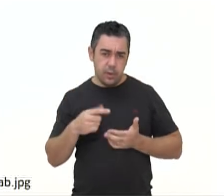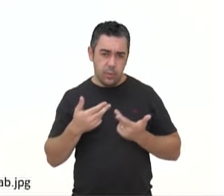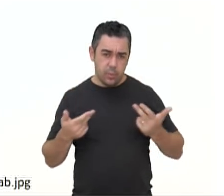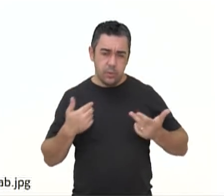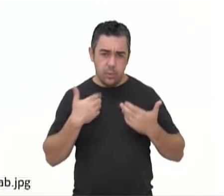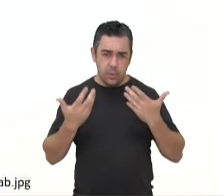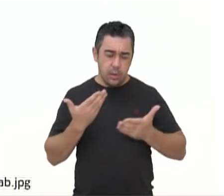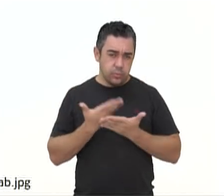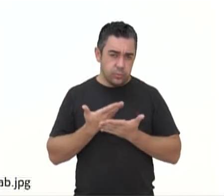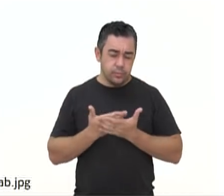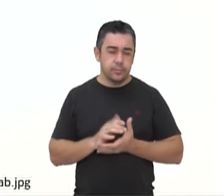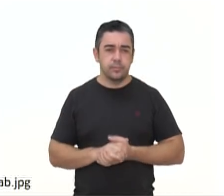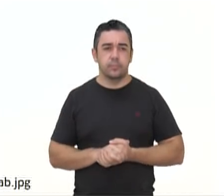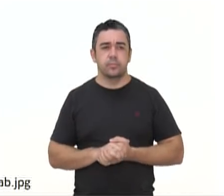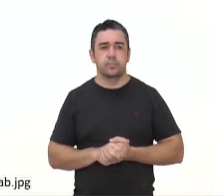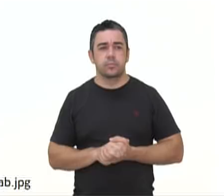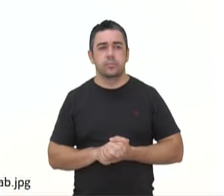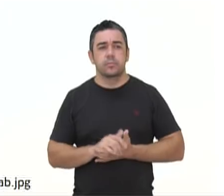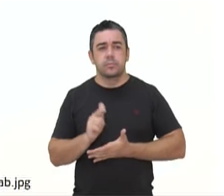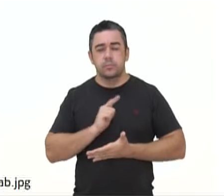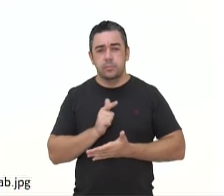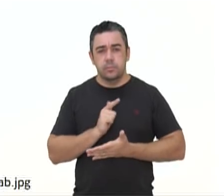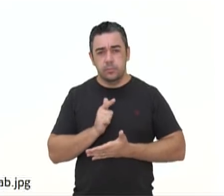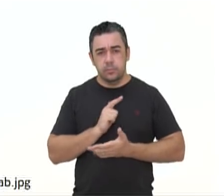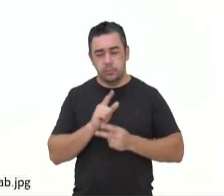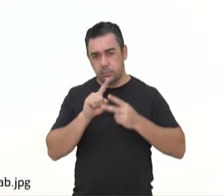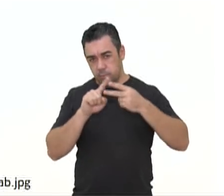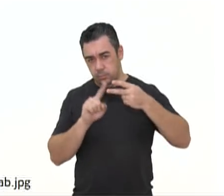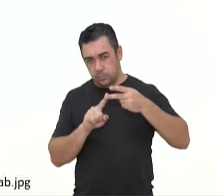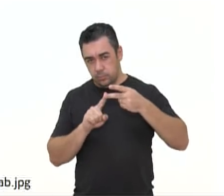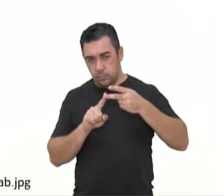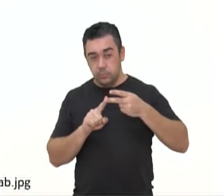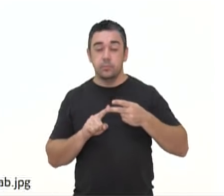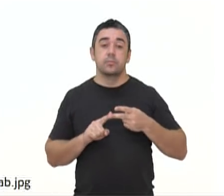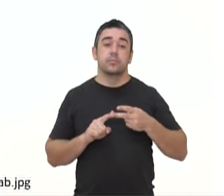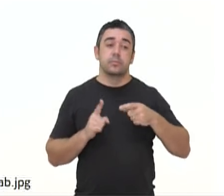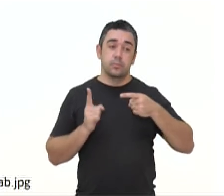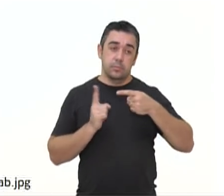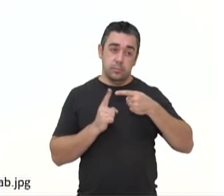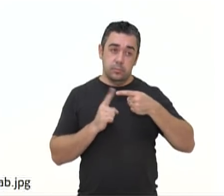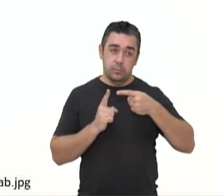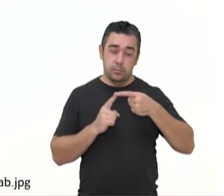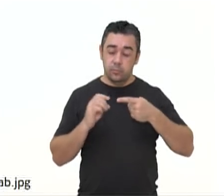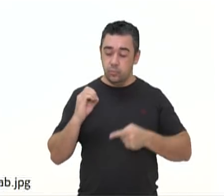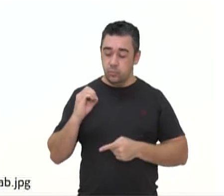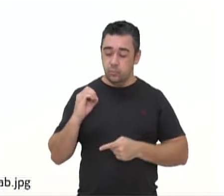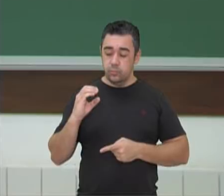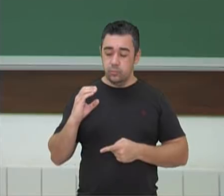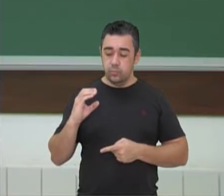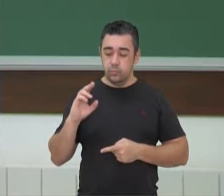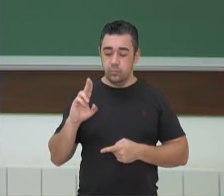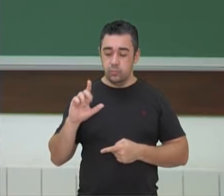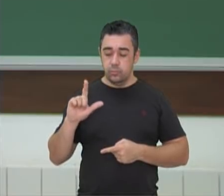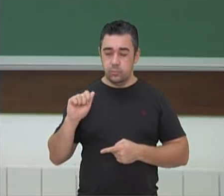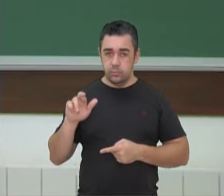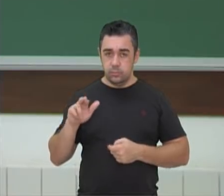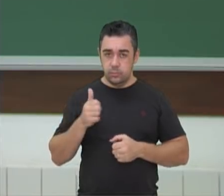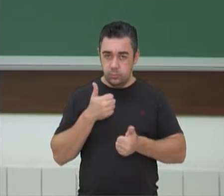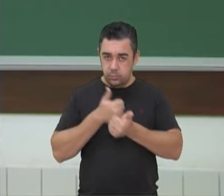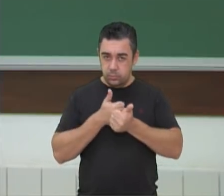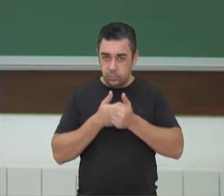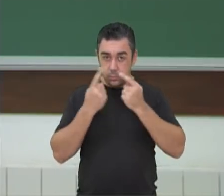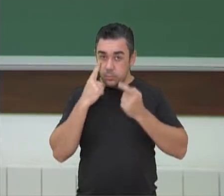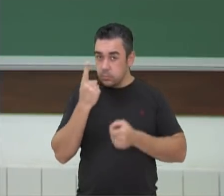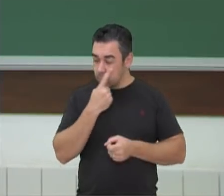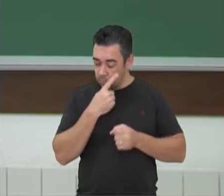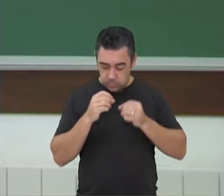que eu quero conhecer. Então, eu trago para vocês as duas lentes. Numerada com a lente ocular, que está próximo aos